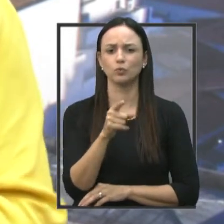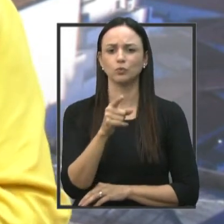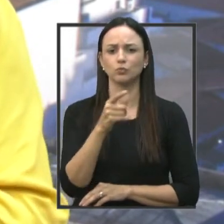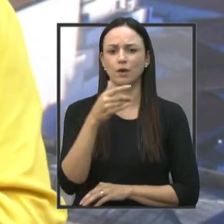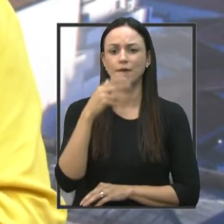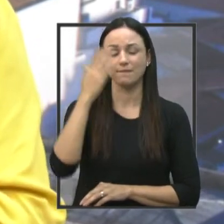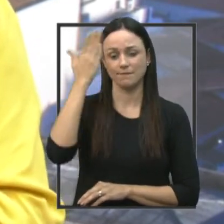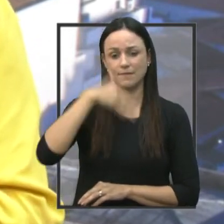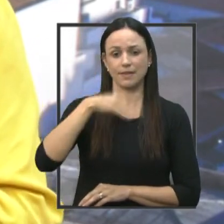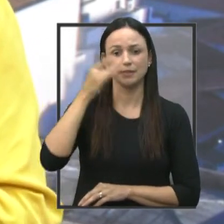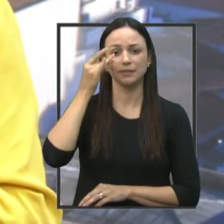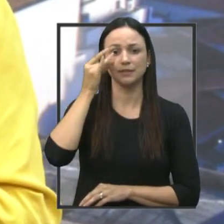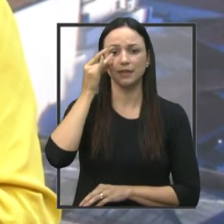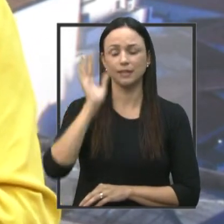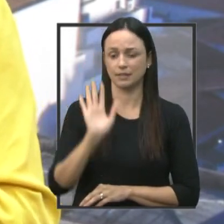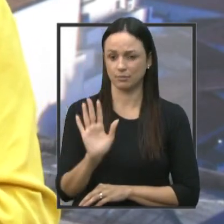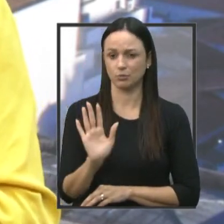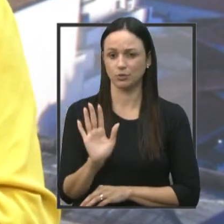testemunhou,